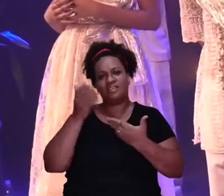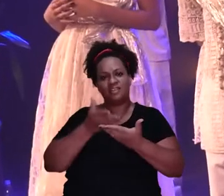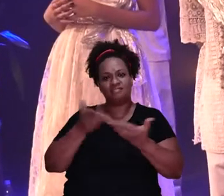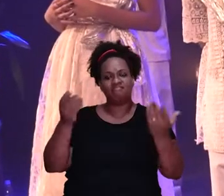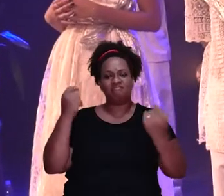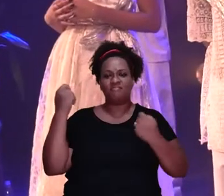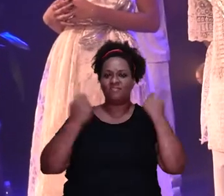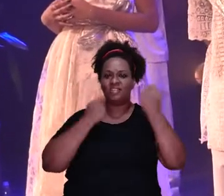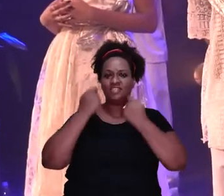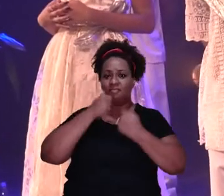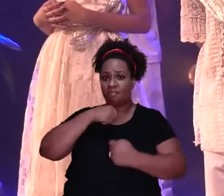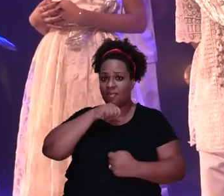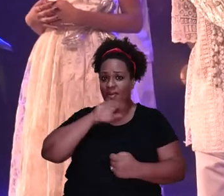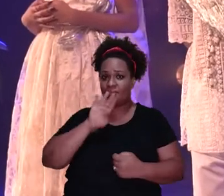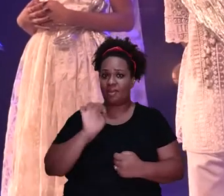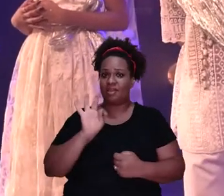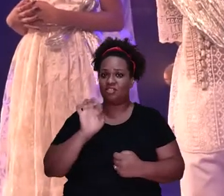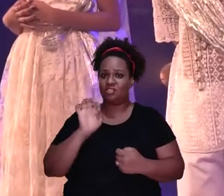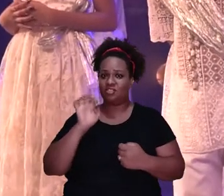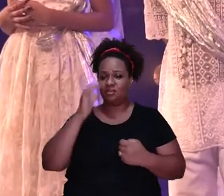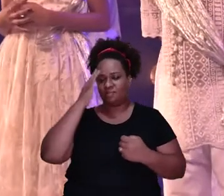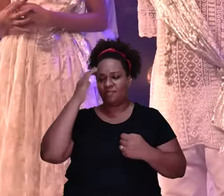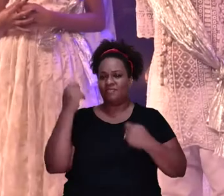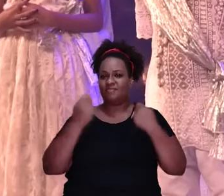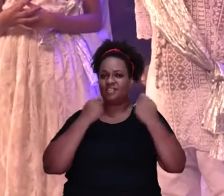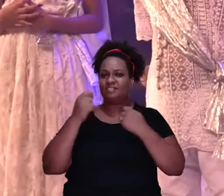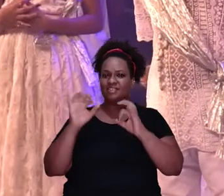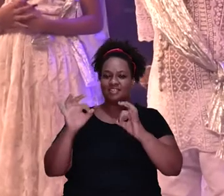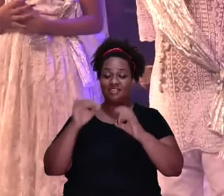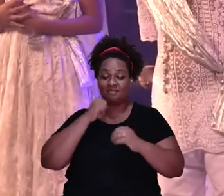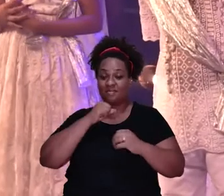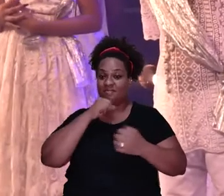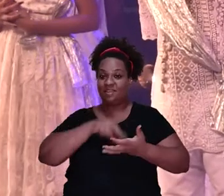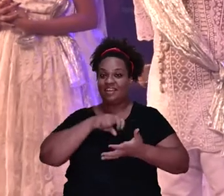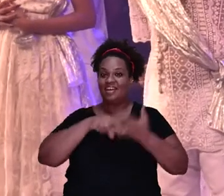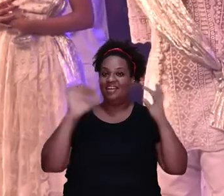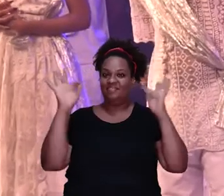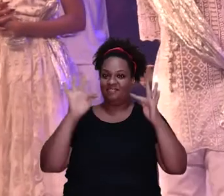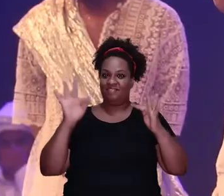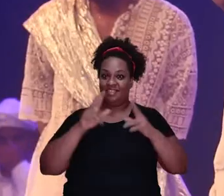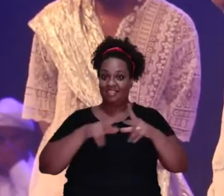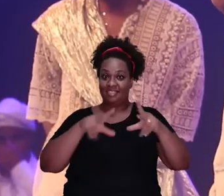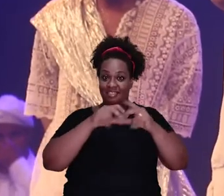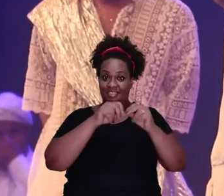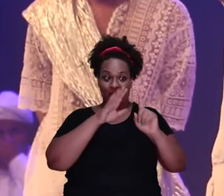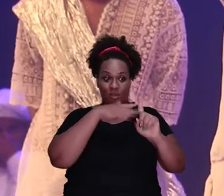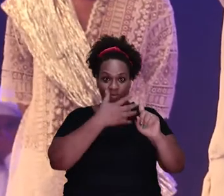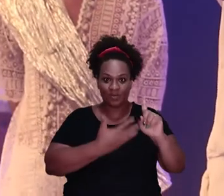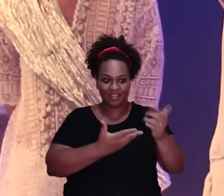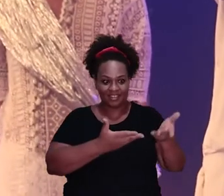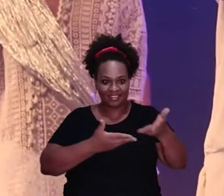Beto acharya ao o festival zumbi é tenho certeza que minha mãe vai tá muito feliz